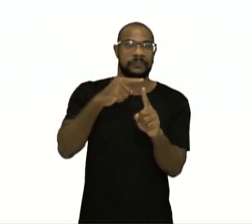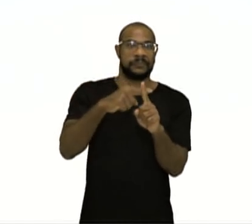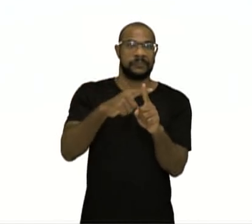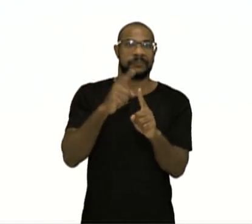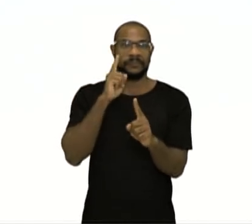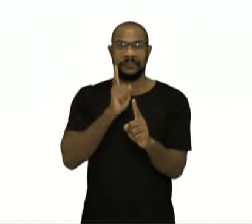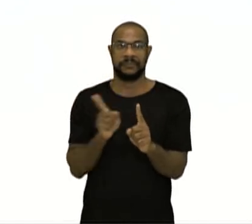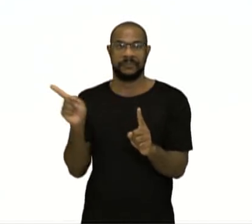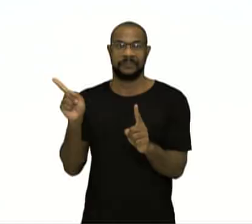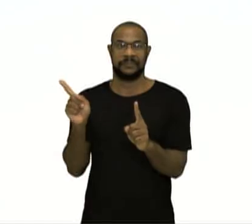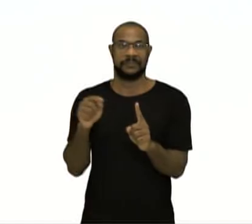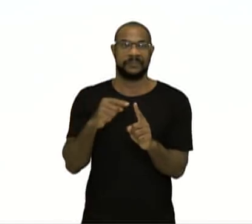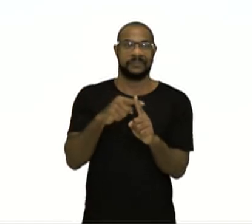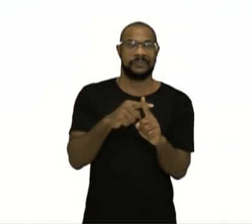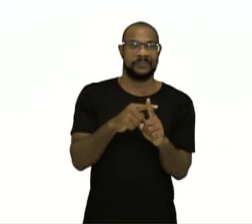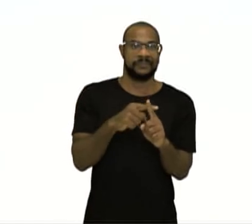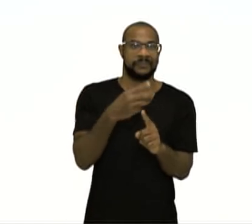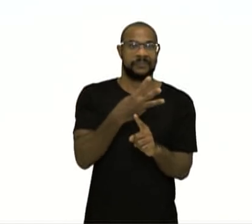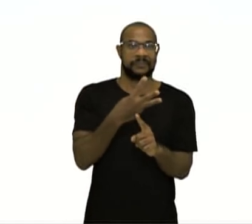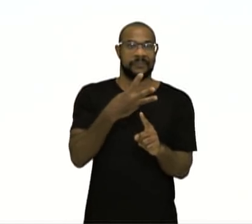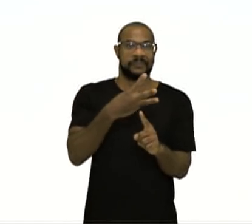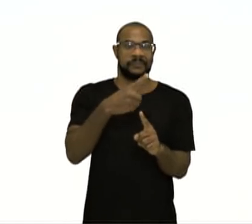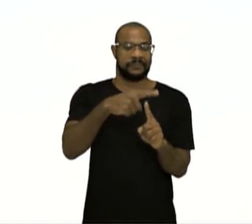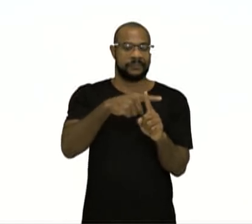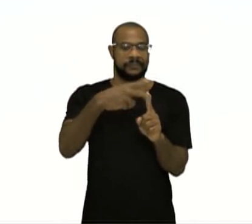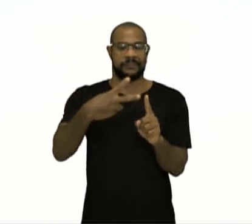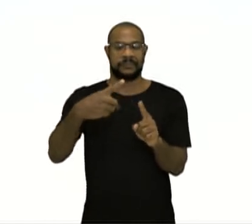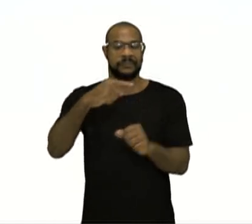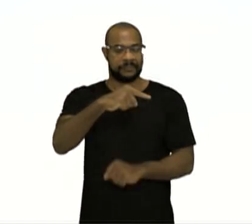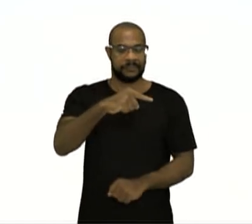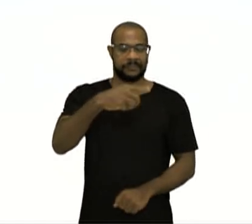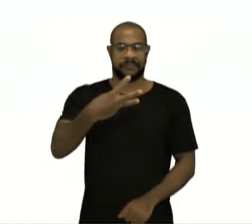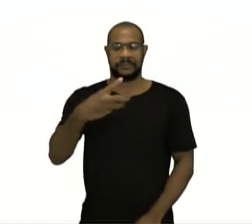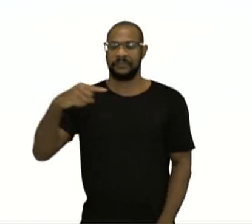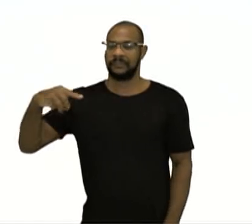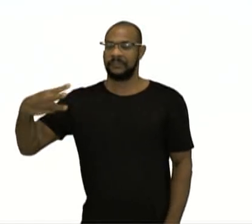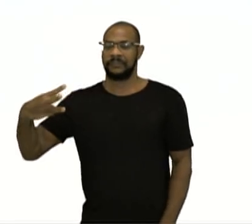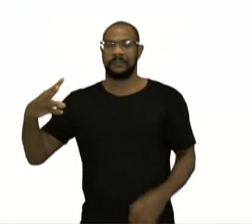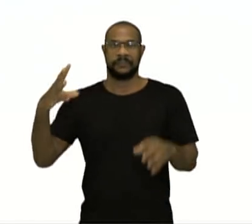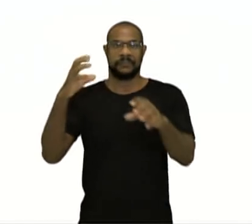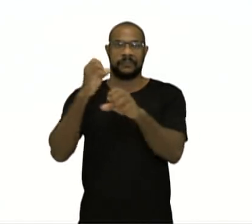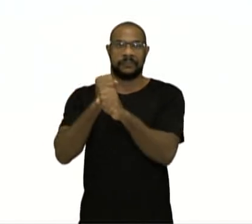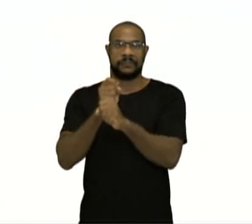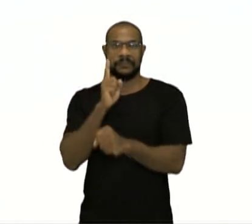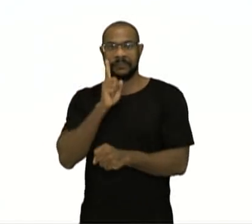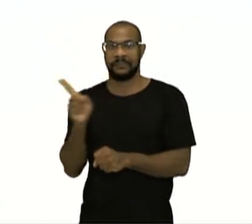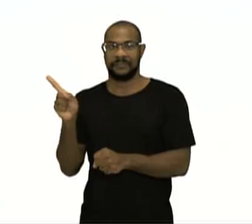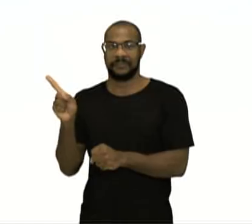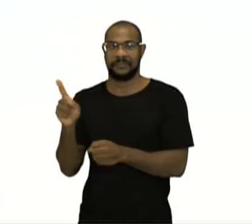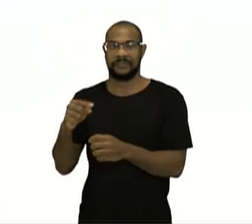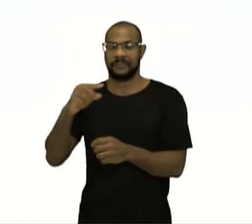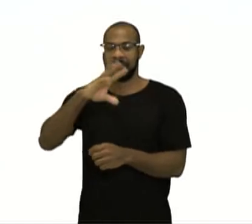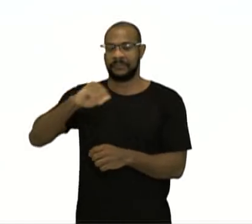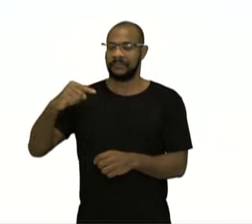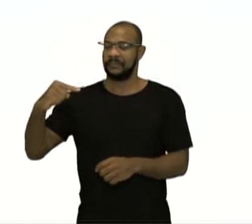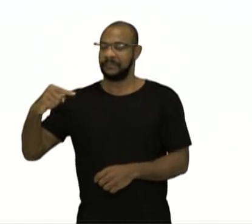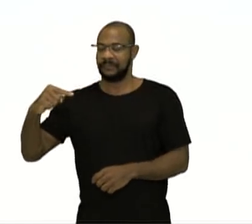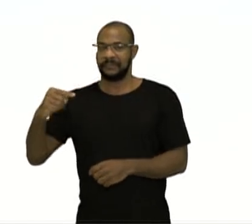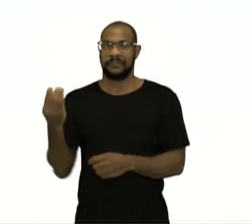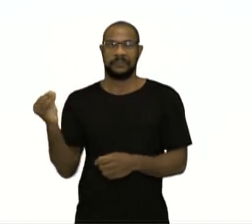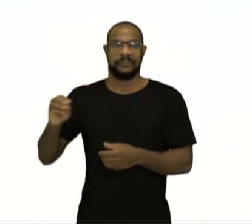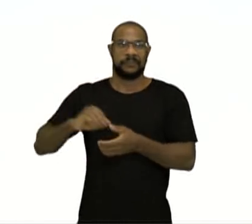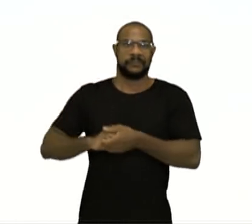vai ficar menos 6, repete o sinal de menos. Mais 5 com mais 1 vai dar mais 6, né? Repete o sinal de